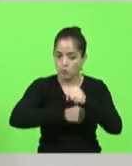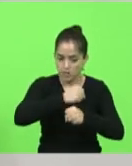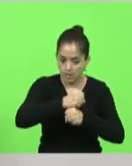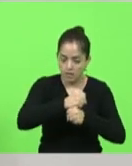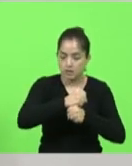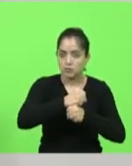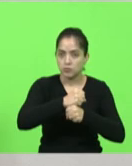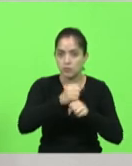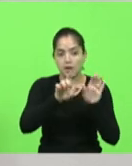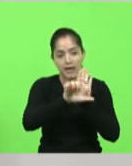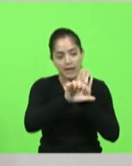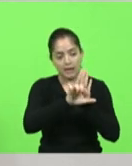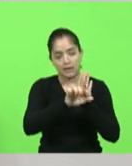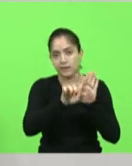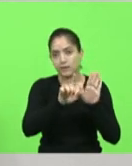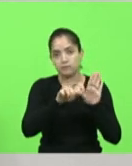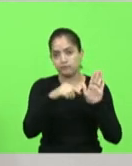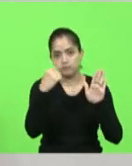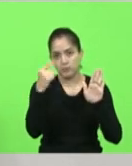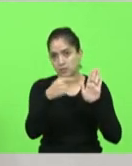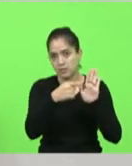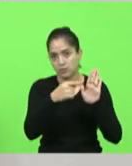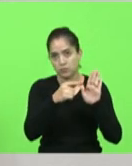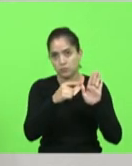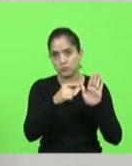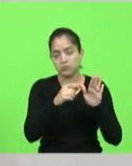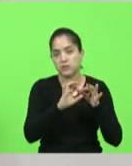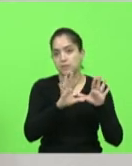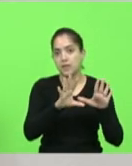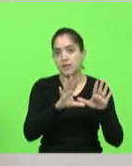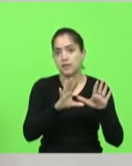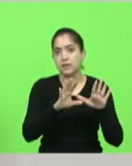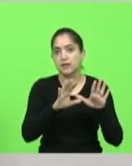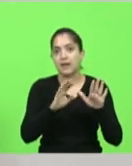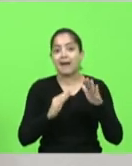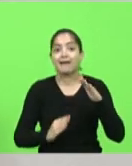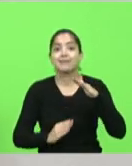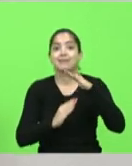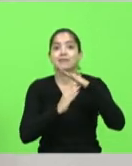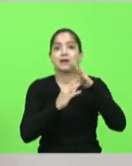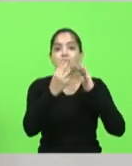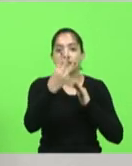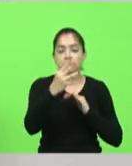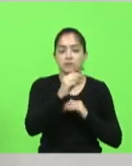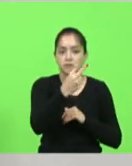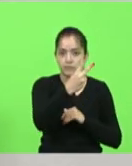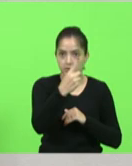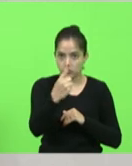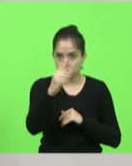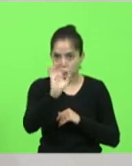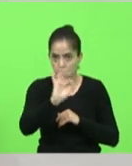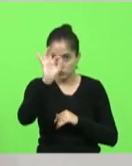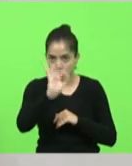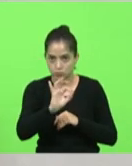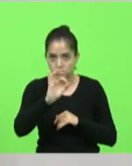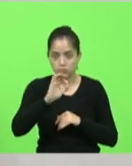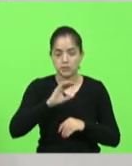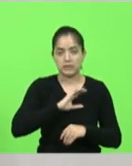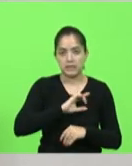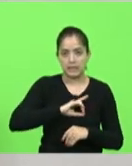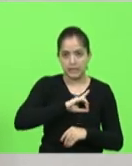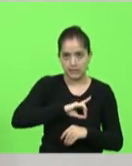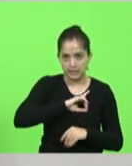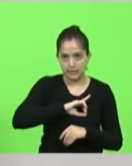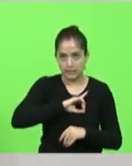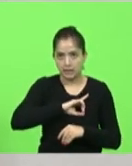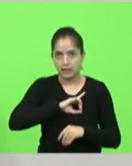esse ano a lei não permite e a trinta por cento 21 para os coronéis e Delegados aos